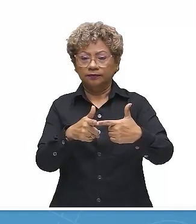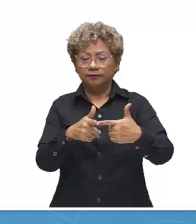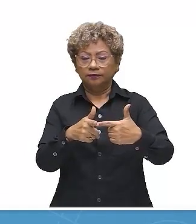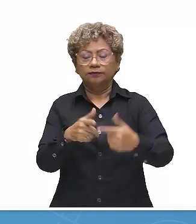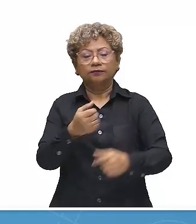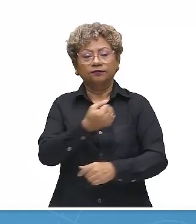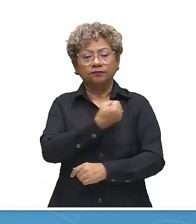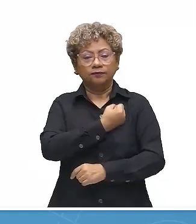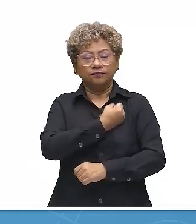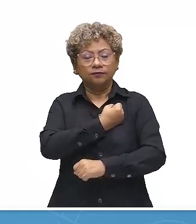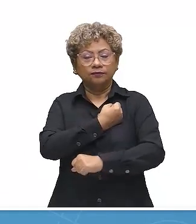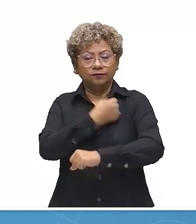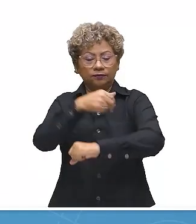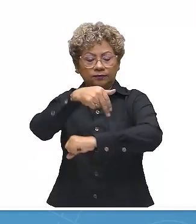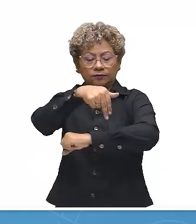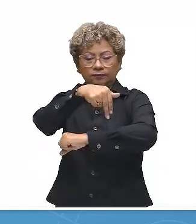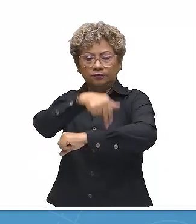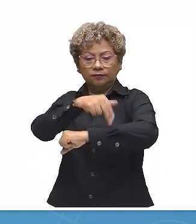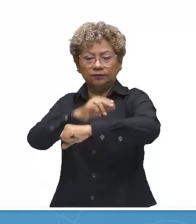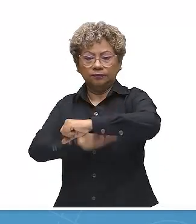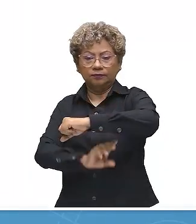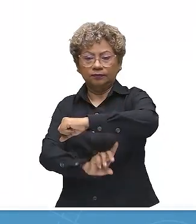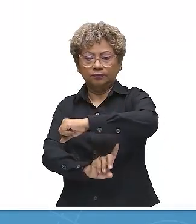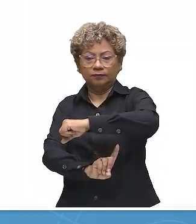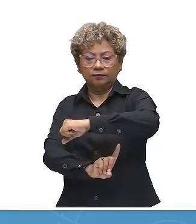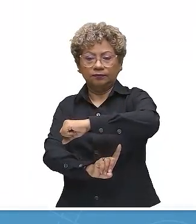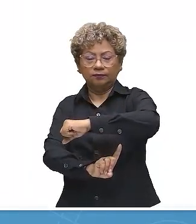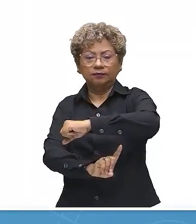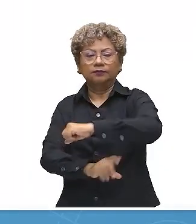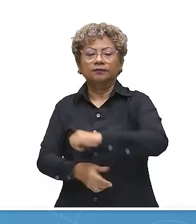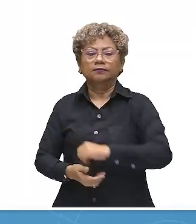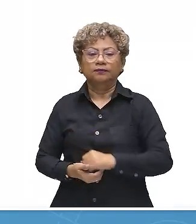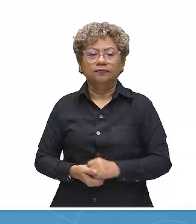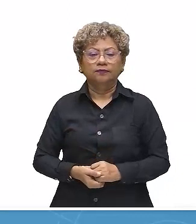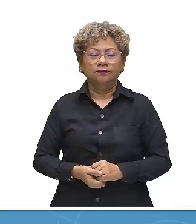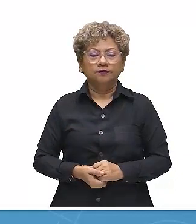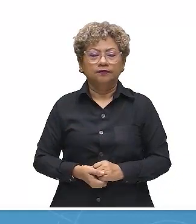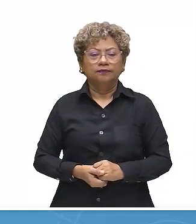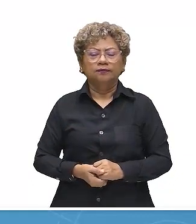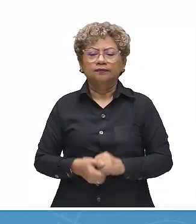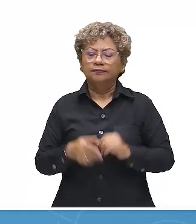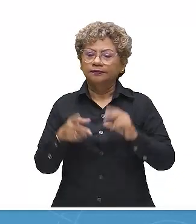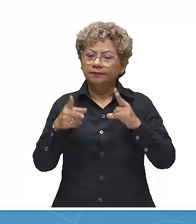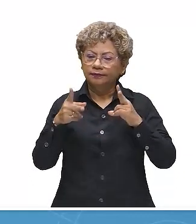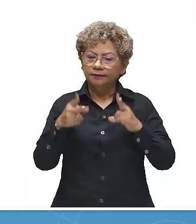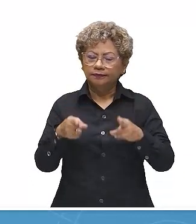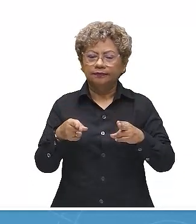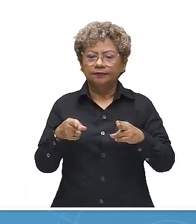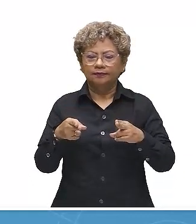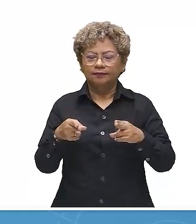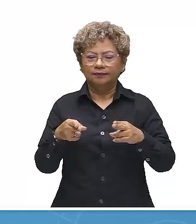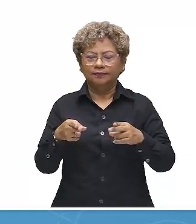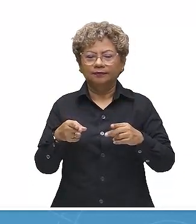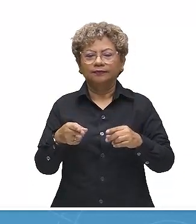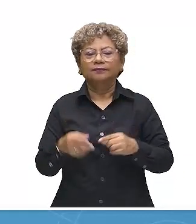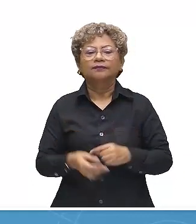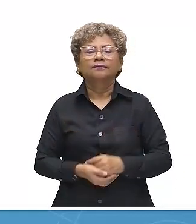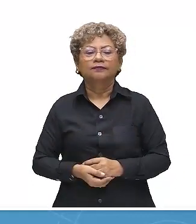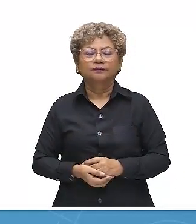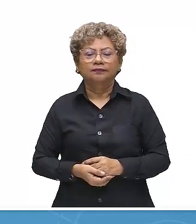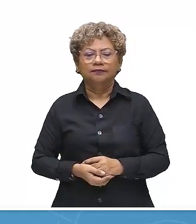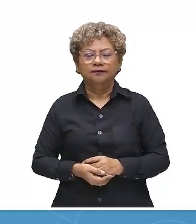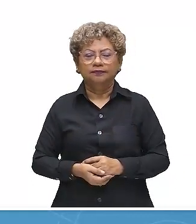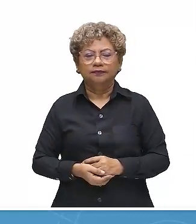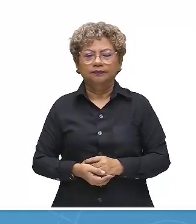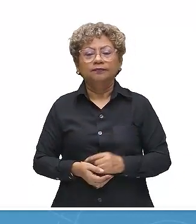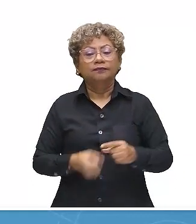do numerador e do denominador. Então, olha só, a mesma fração, se a gente